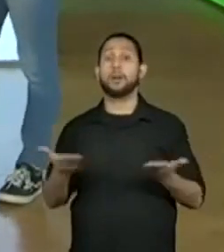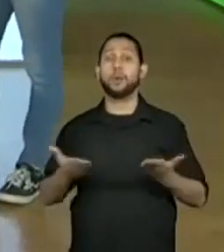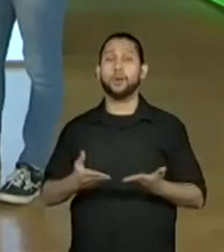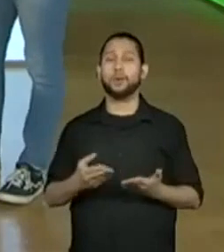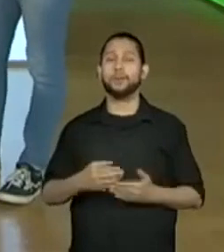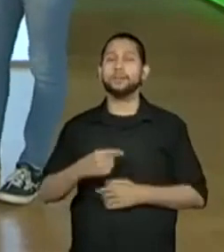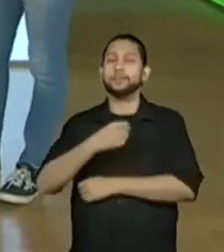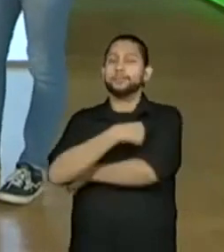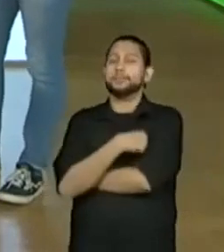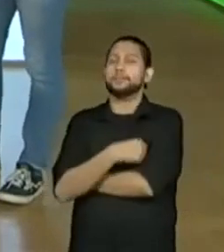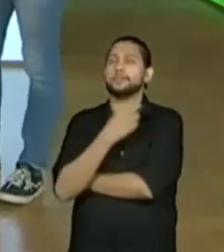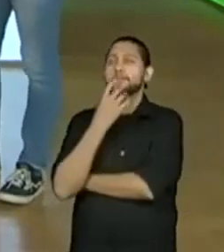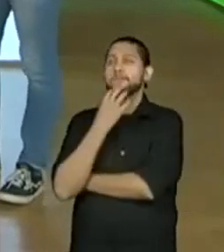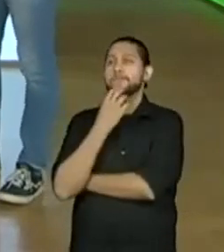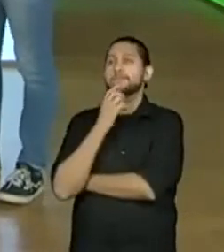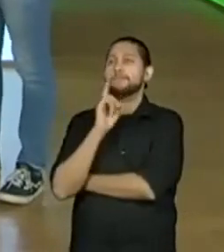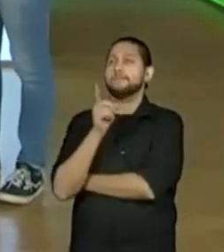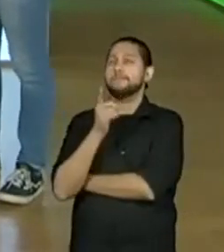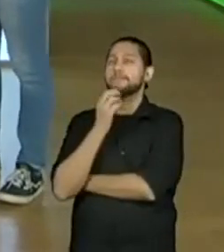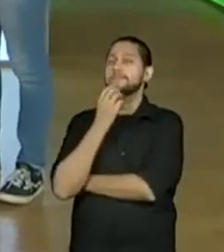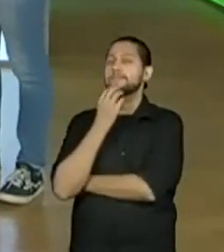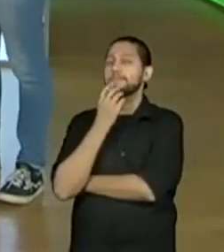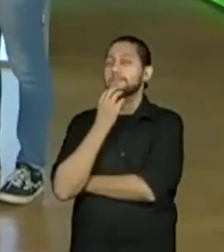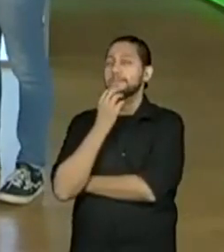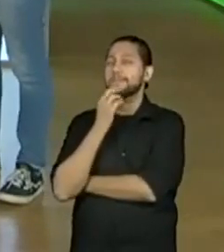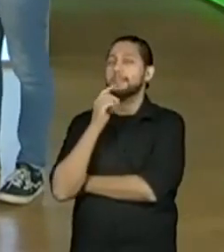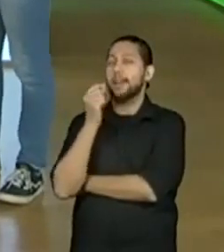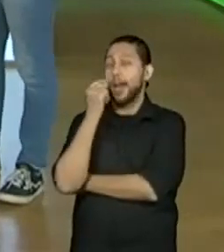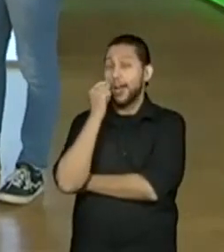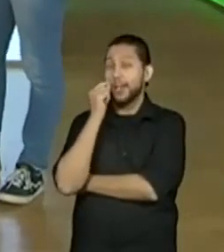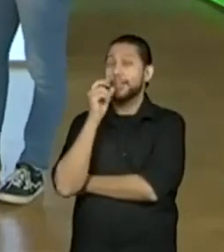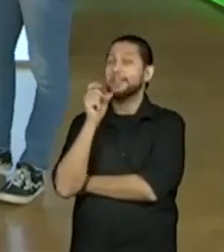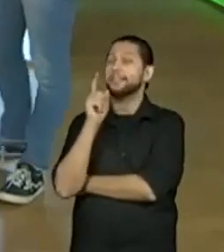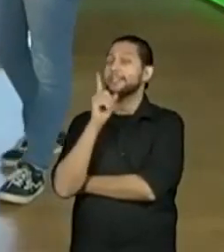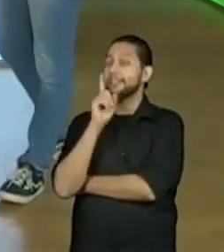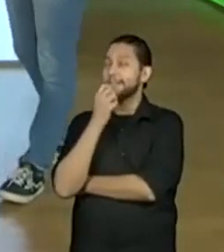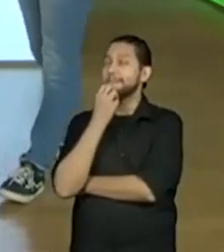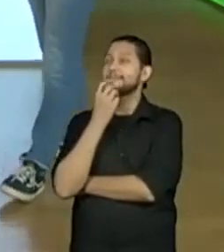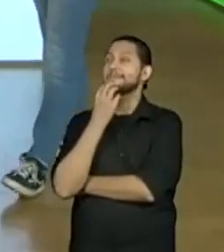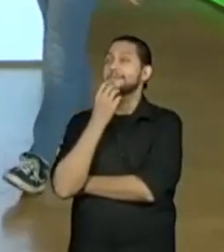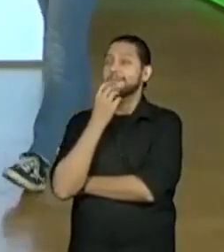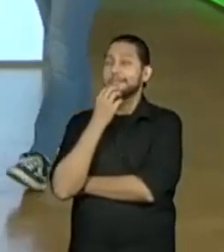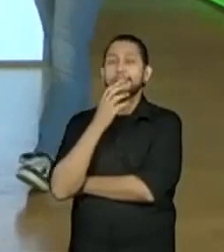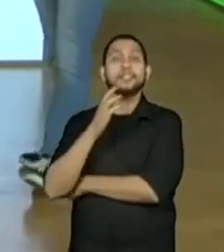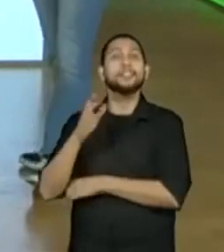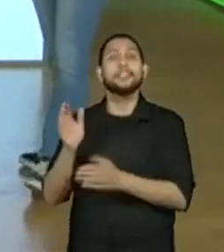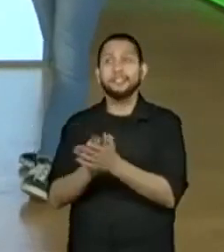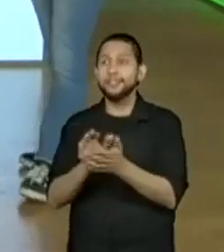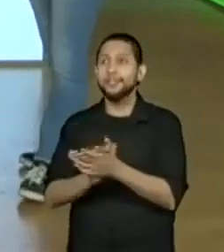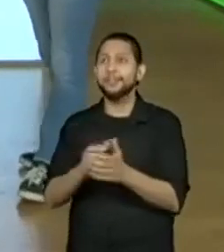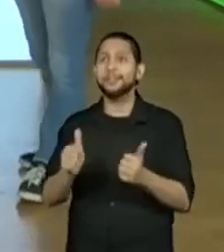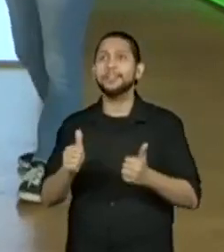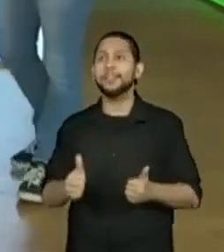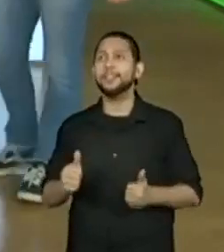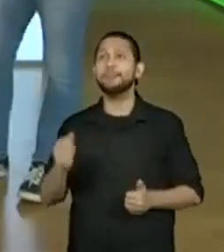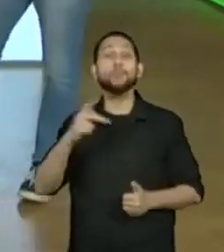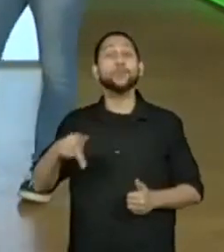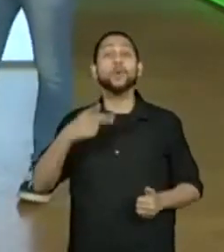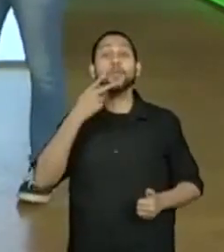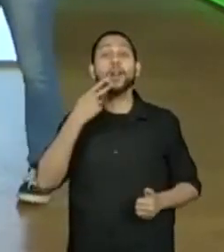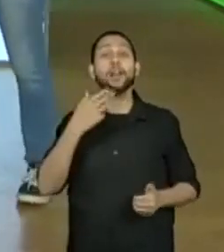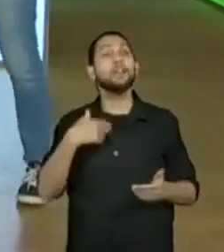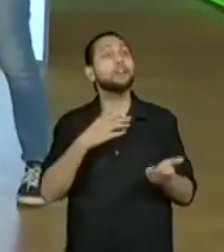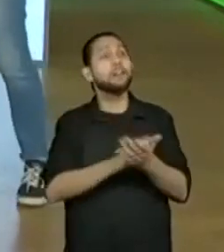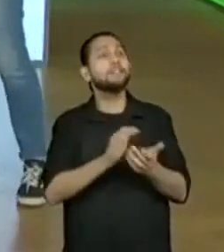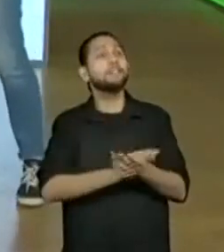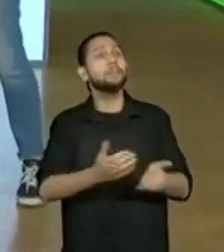a Pro Esther está falando, reage, Rodrigo. Por não. Você, pro Esther. Obrigado, pro Esther. Não,